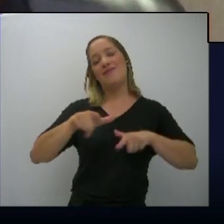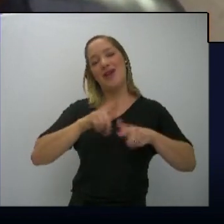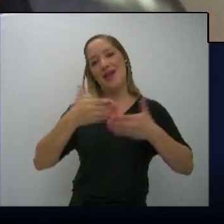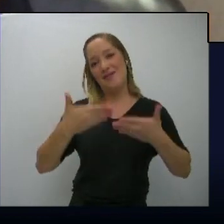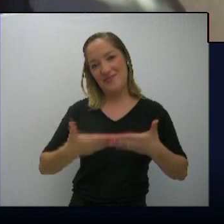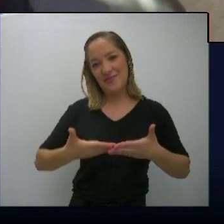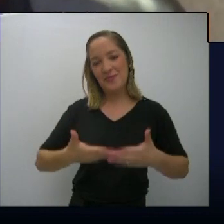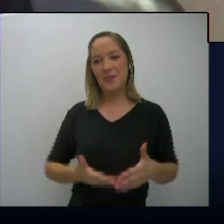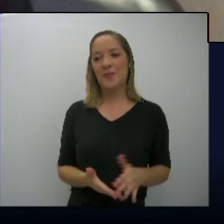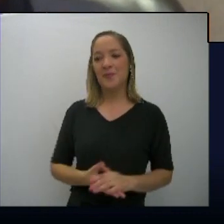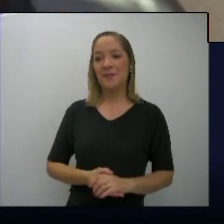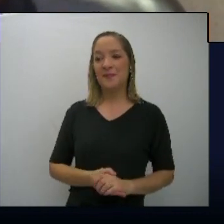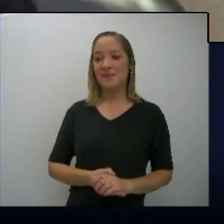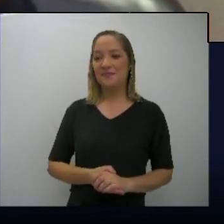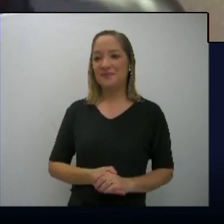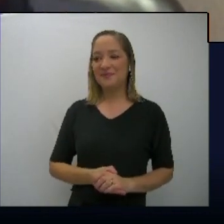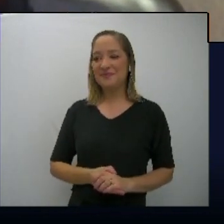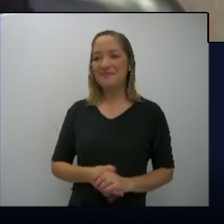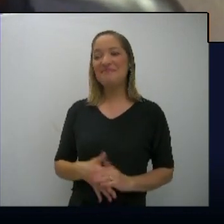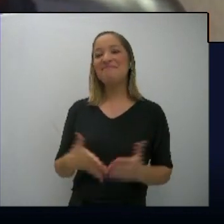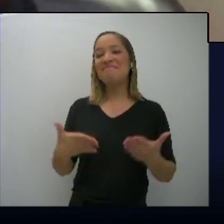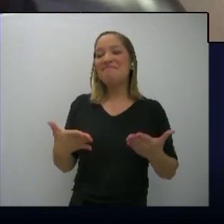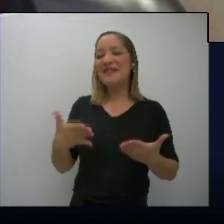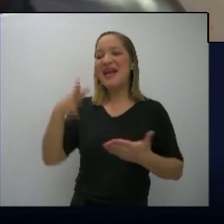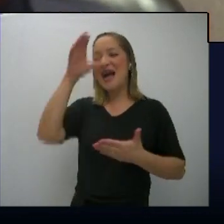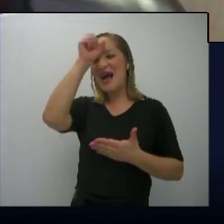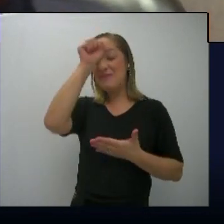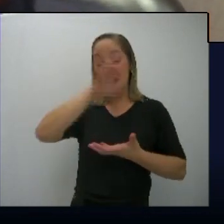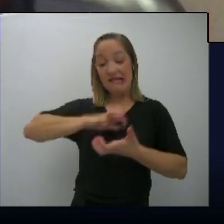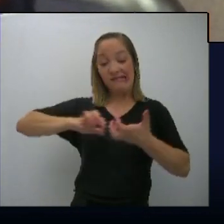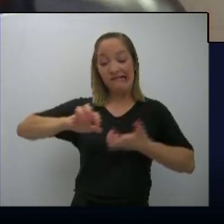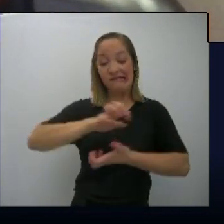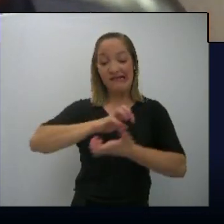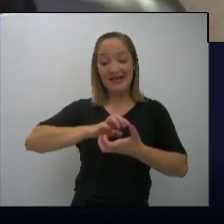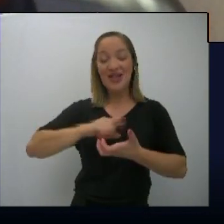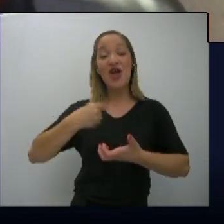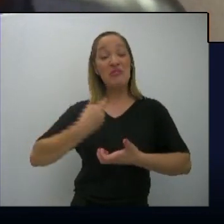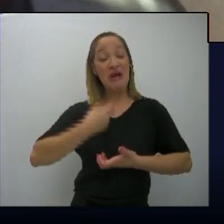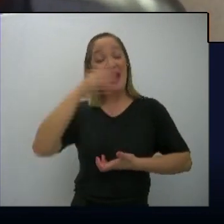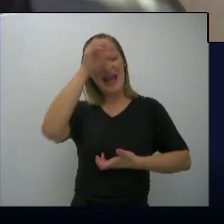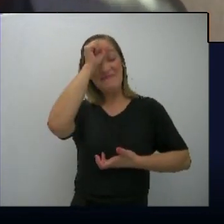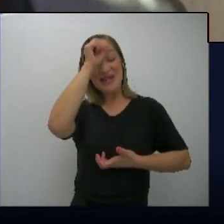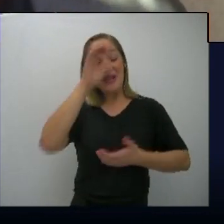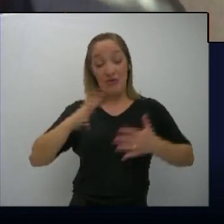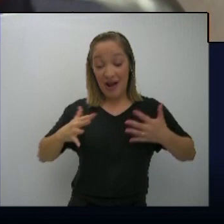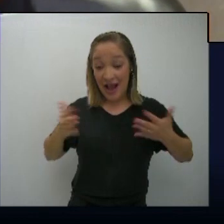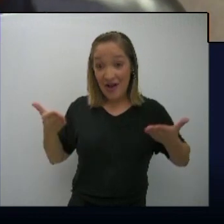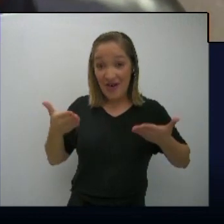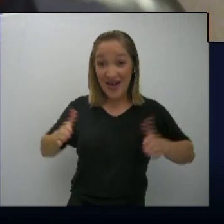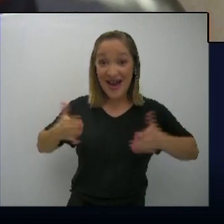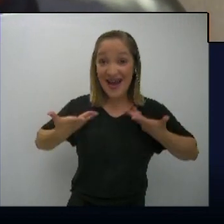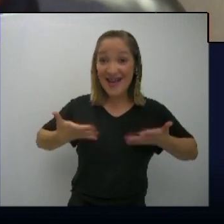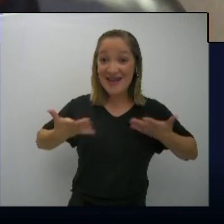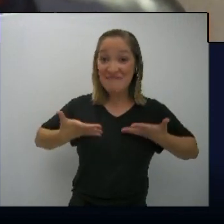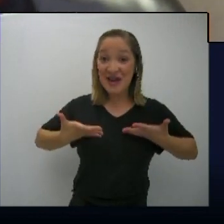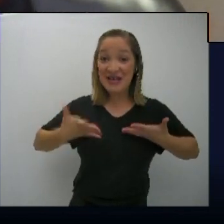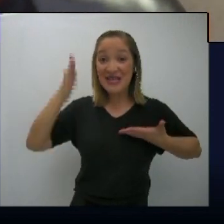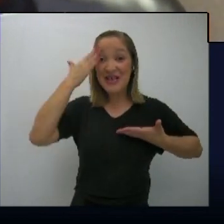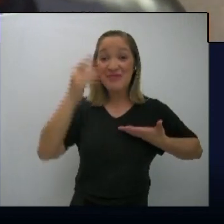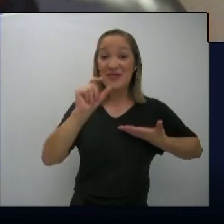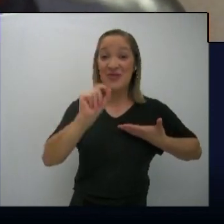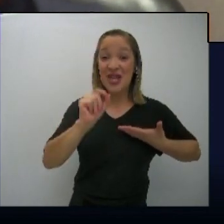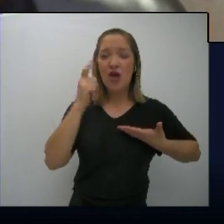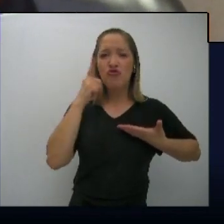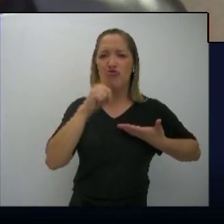um acabou sendo aprendizado que a crise trouxe então gente como bem animado então em saber que a gente consegue